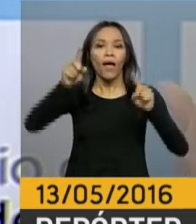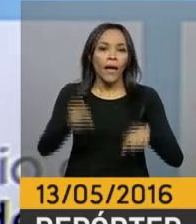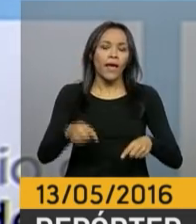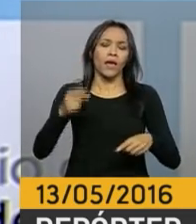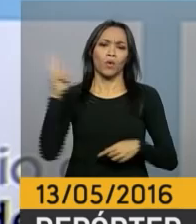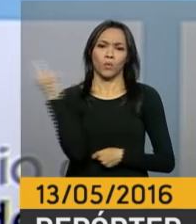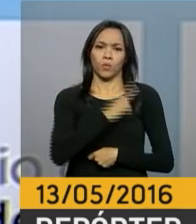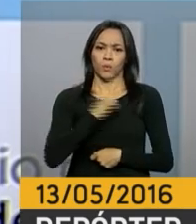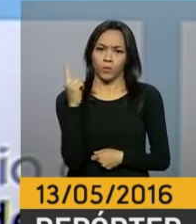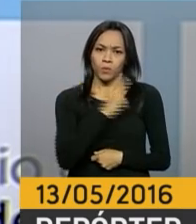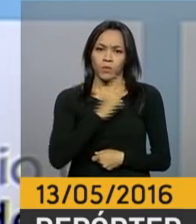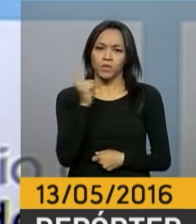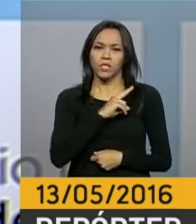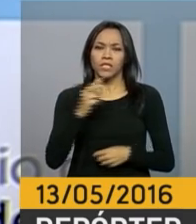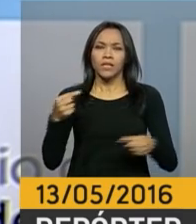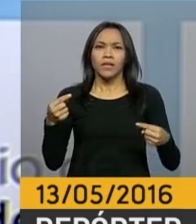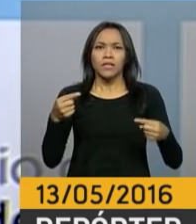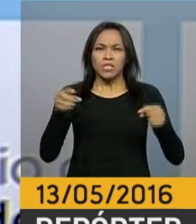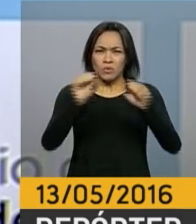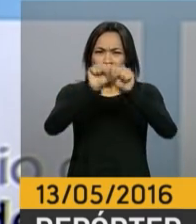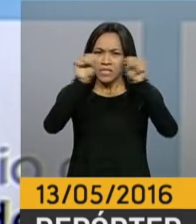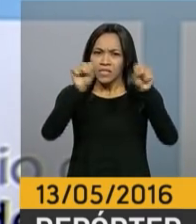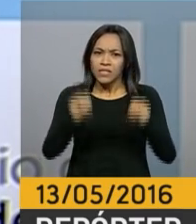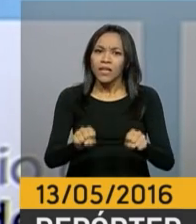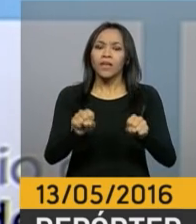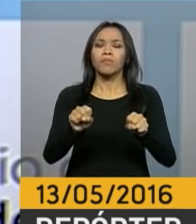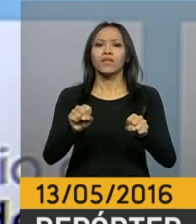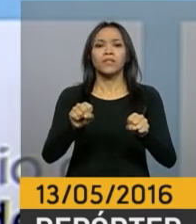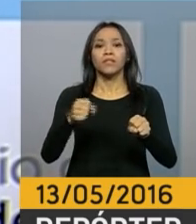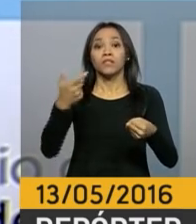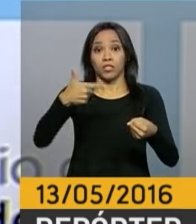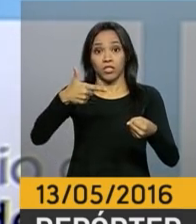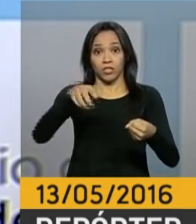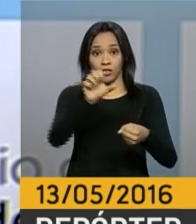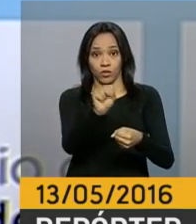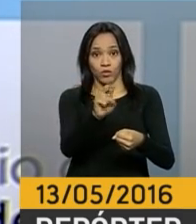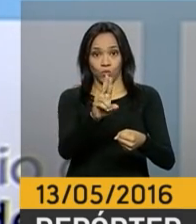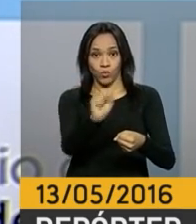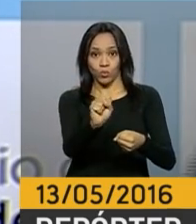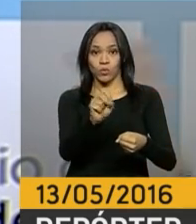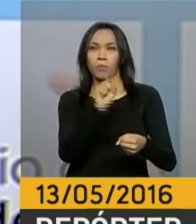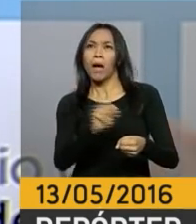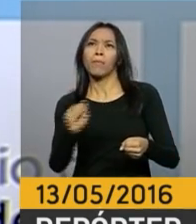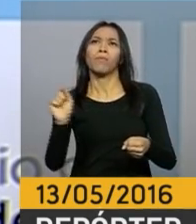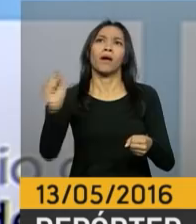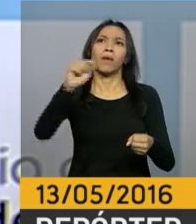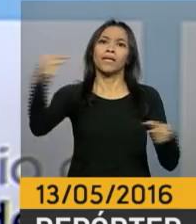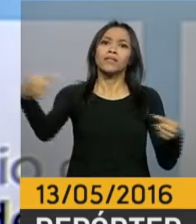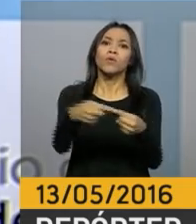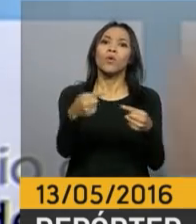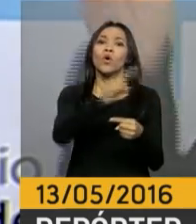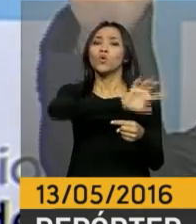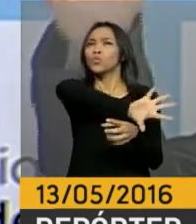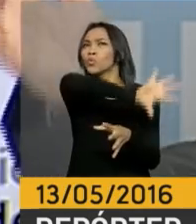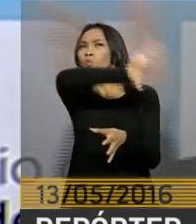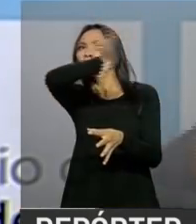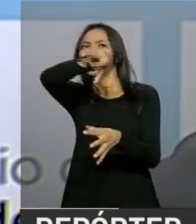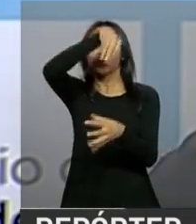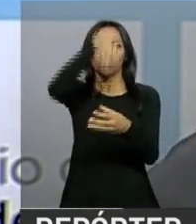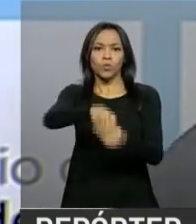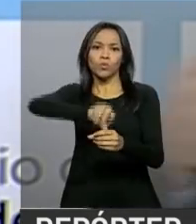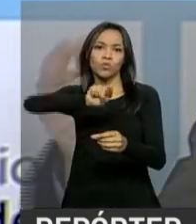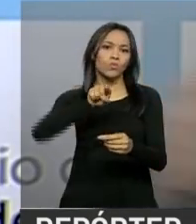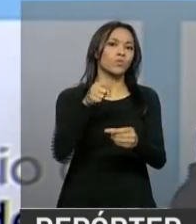rapidamente integrar todos os sistemas de informação do SUS para que nós tenhamos uma base de dados de acompanhamento contínuo uma tela